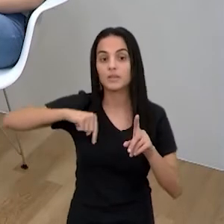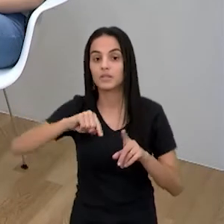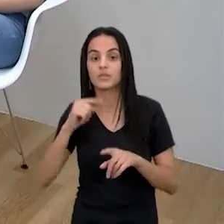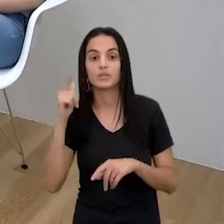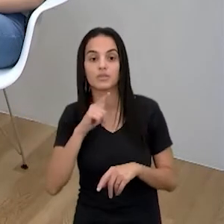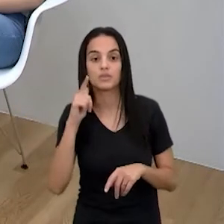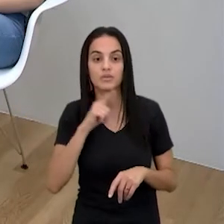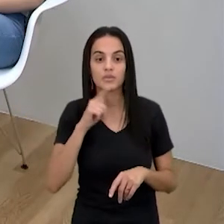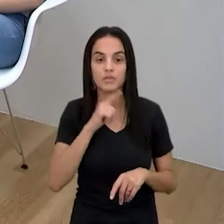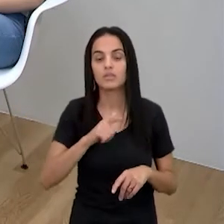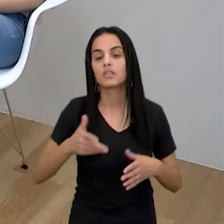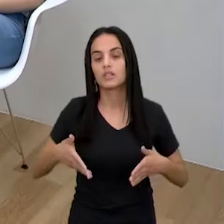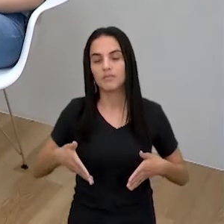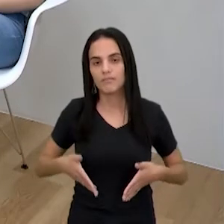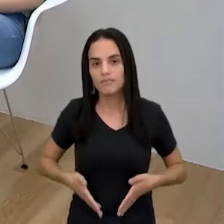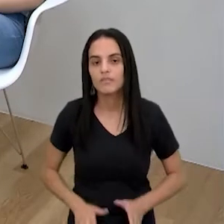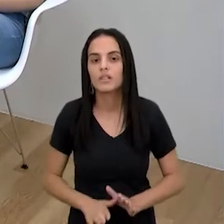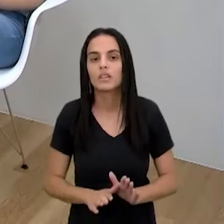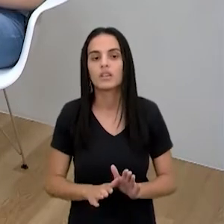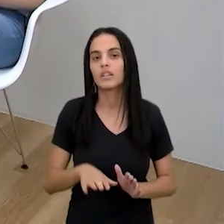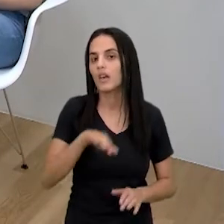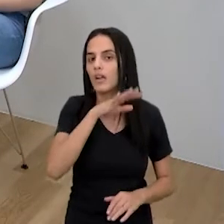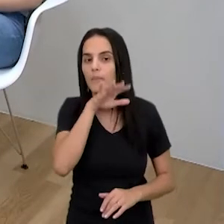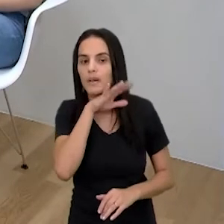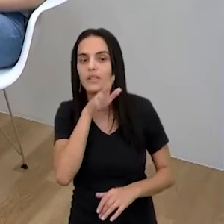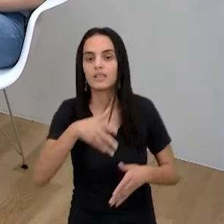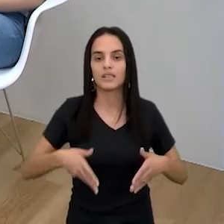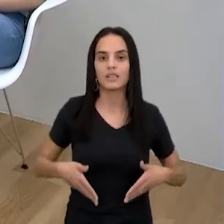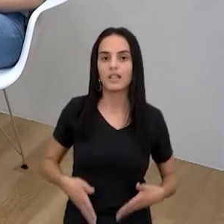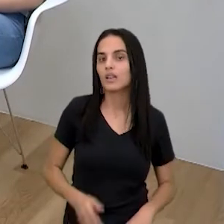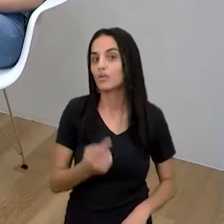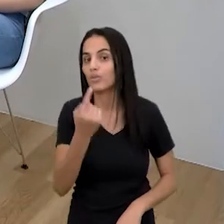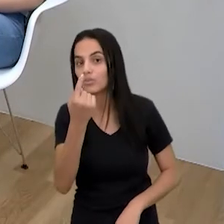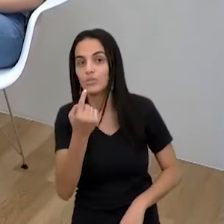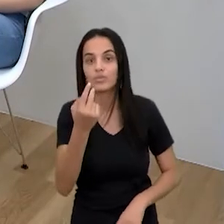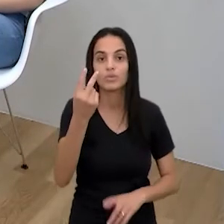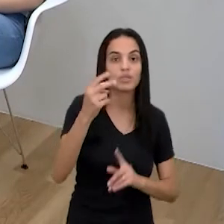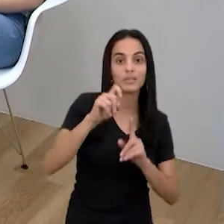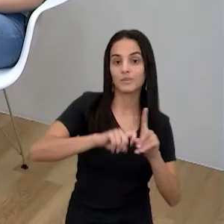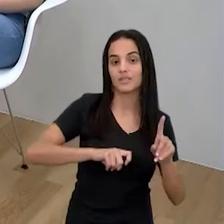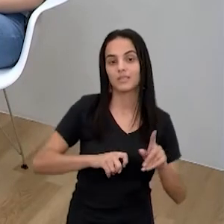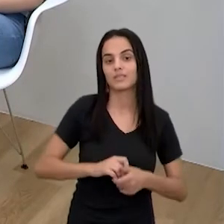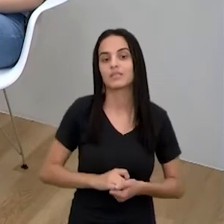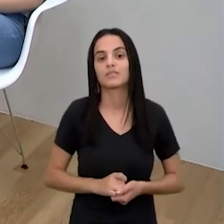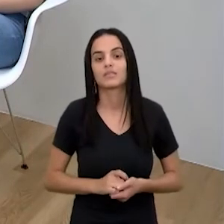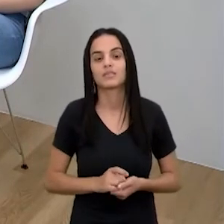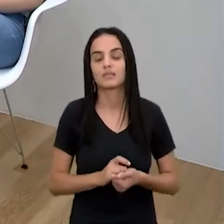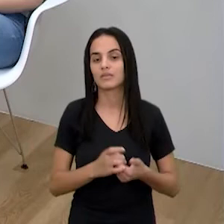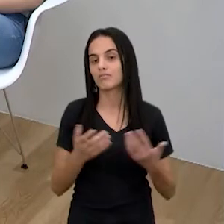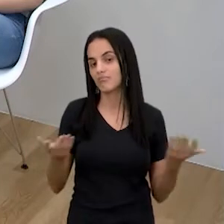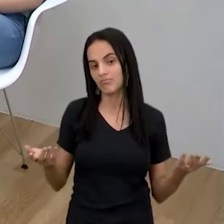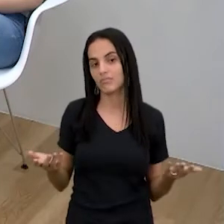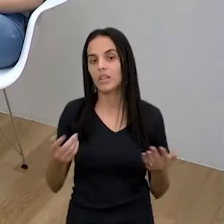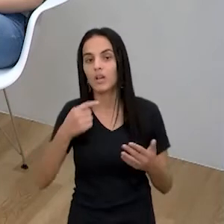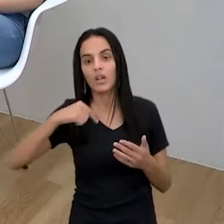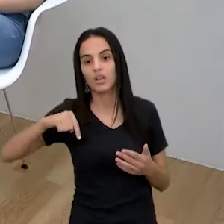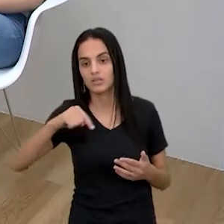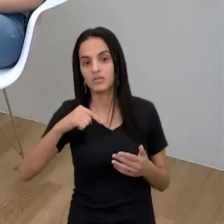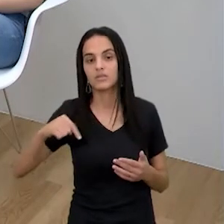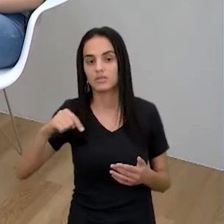alimentação junto com os aspectos evolutivos da tecnologia também, né, nesse sentido da criação mesmo